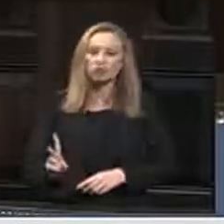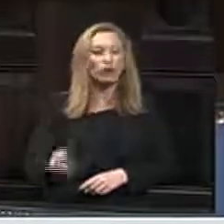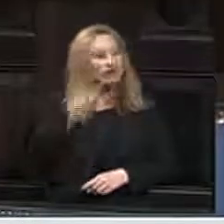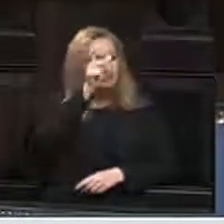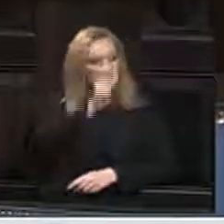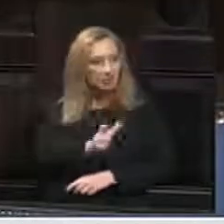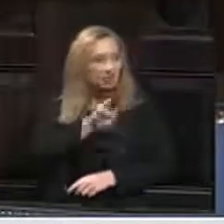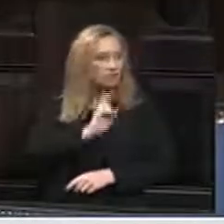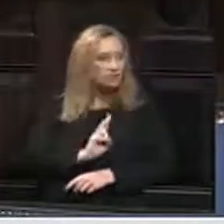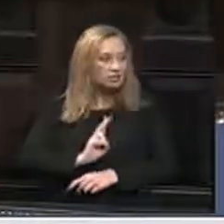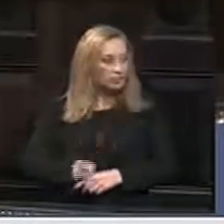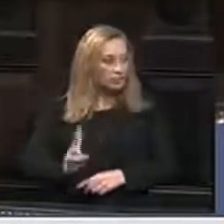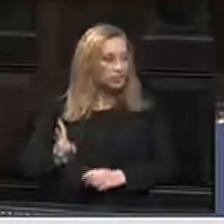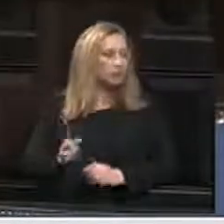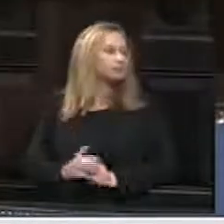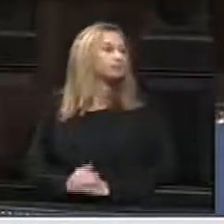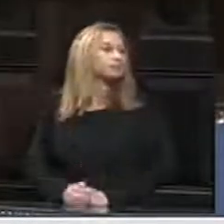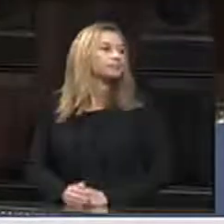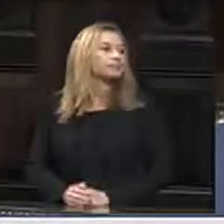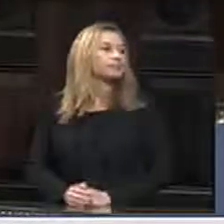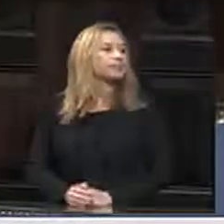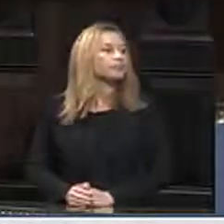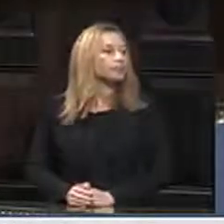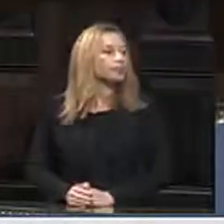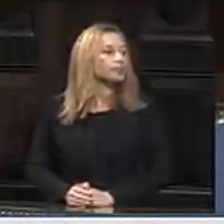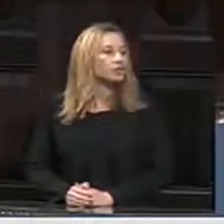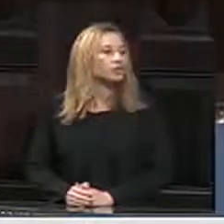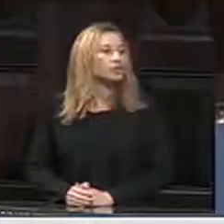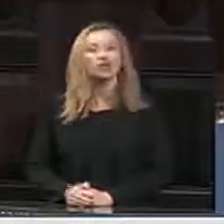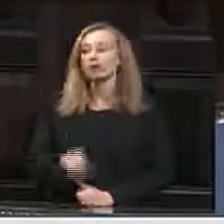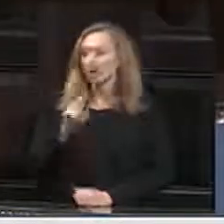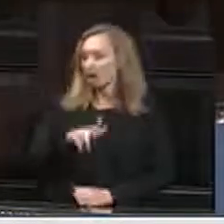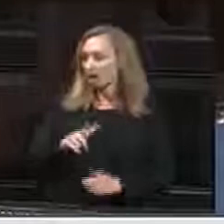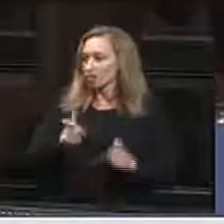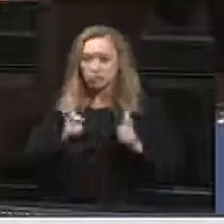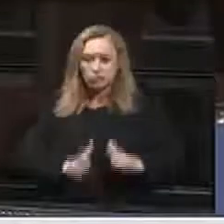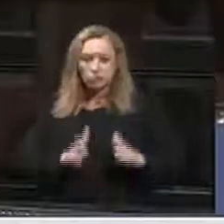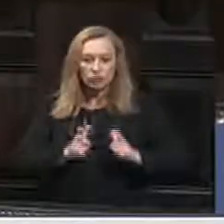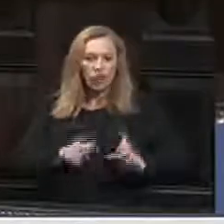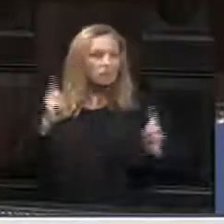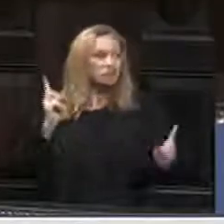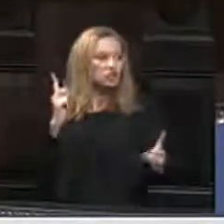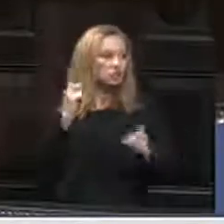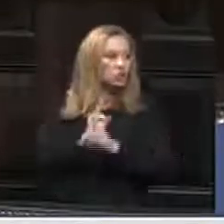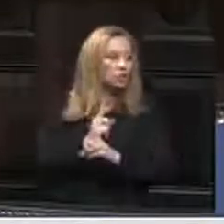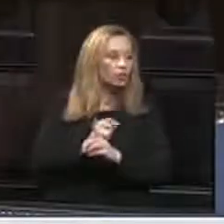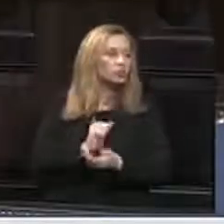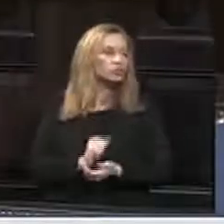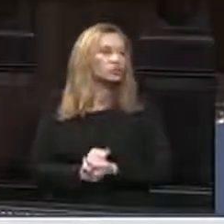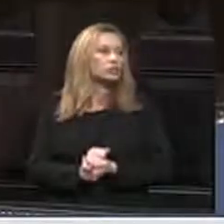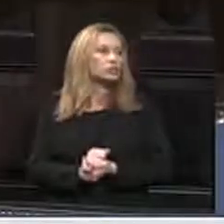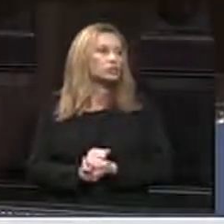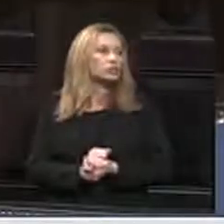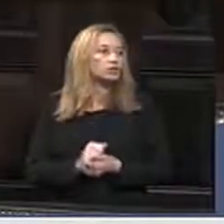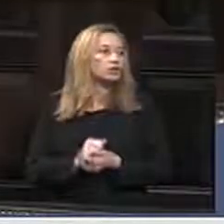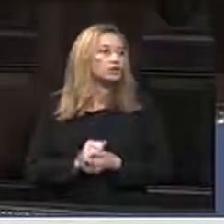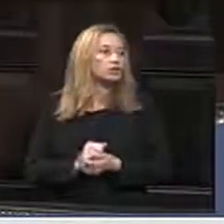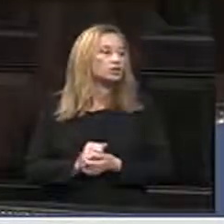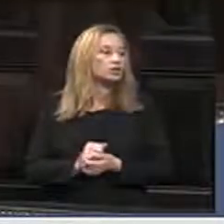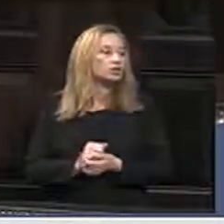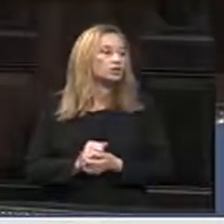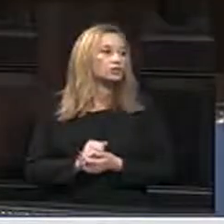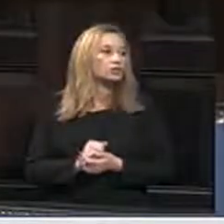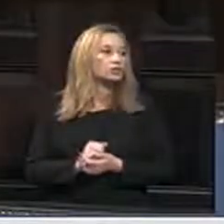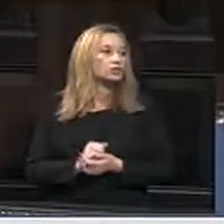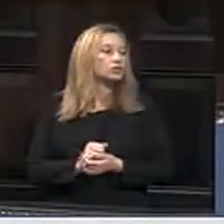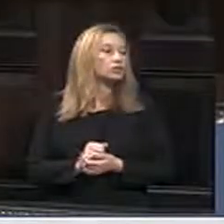seja, para que continue sendo, não é? Também é o espaço dos encontros, da sociabilidade, e daí onde vem,